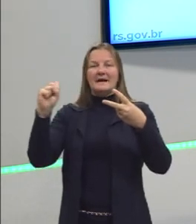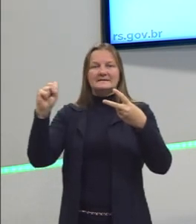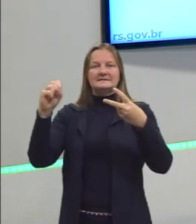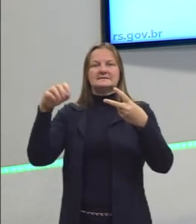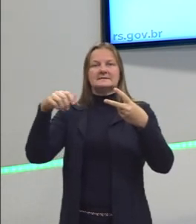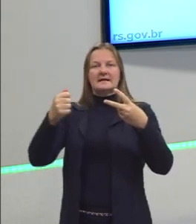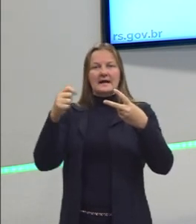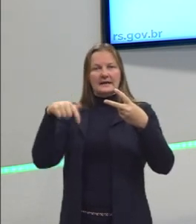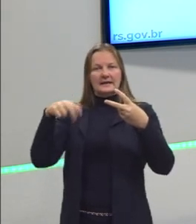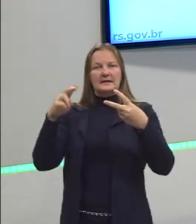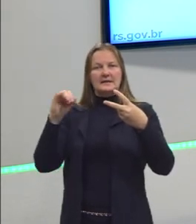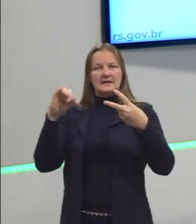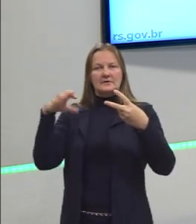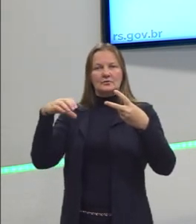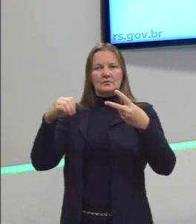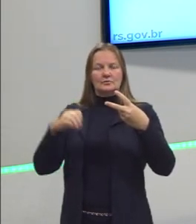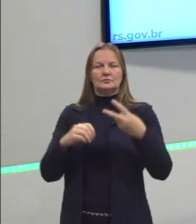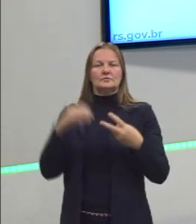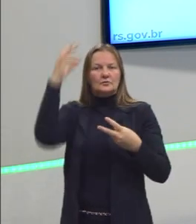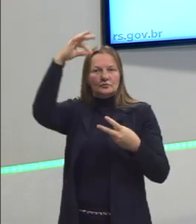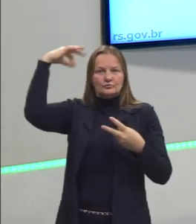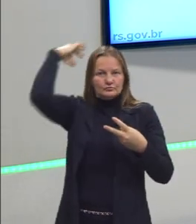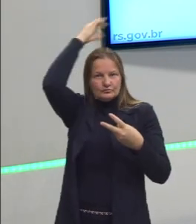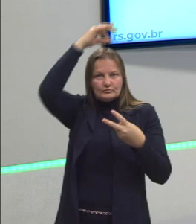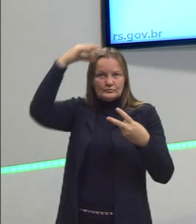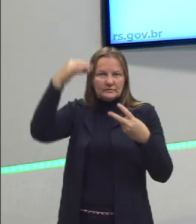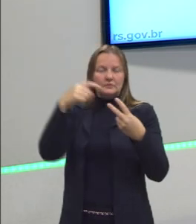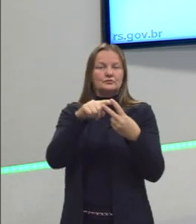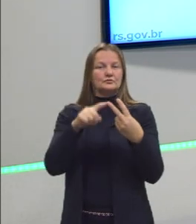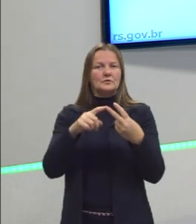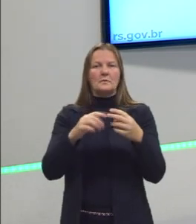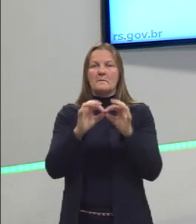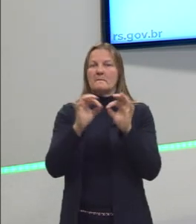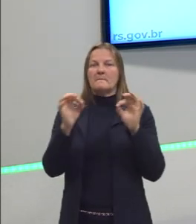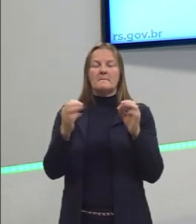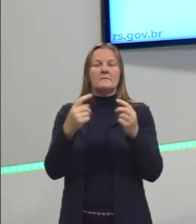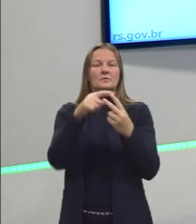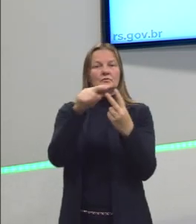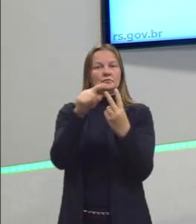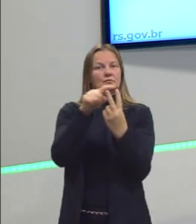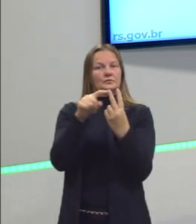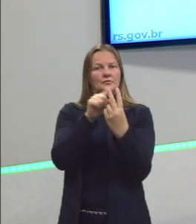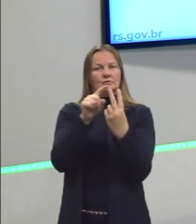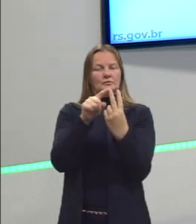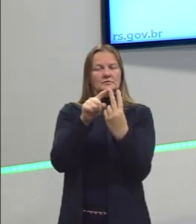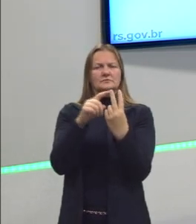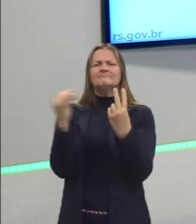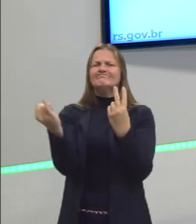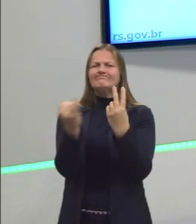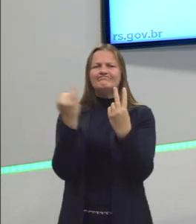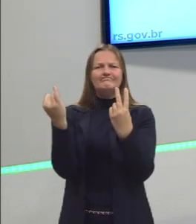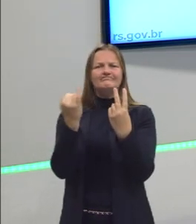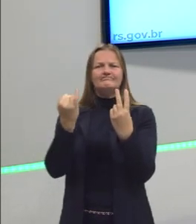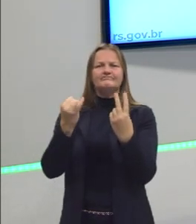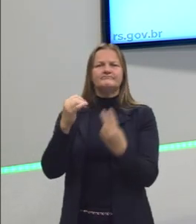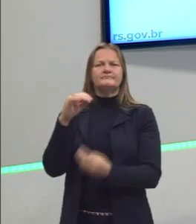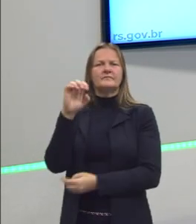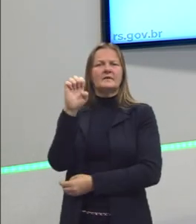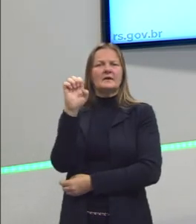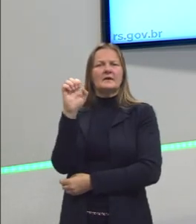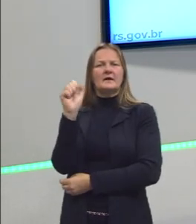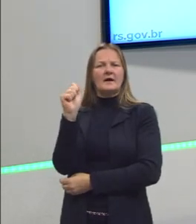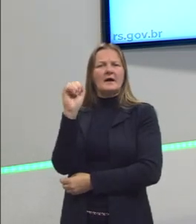idade média e da ética cristã né então esse distanciamento tanto Santo Agostinho quanto mais aqui no a eudaimonia a